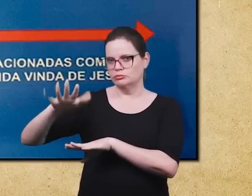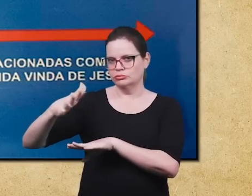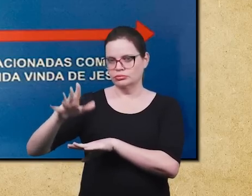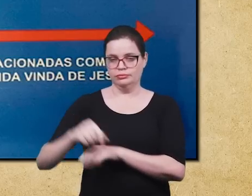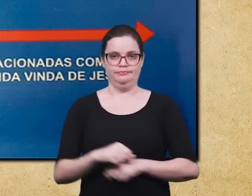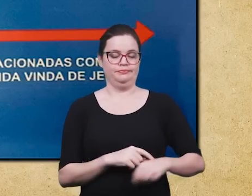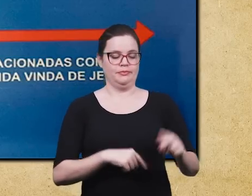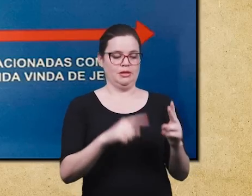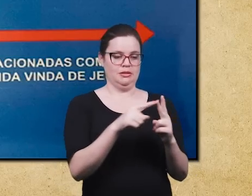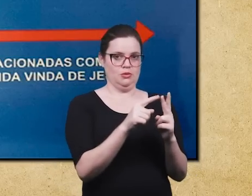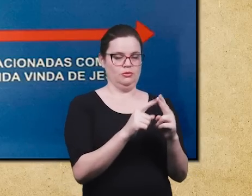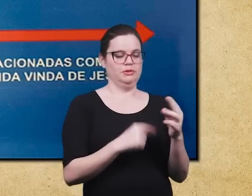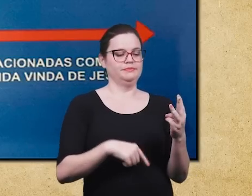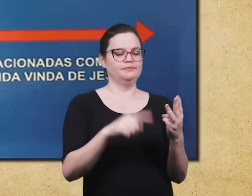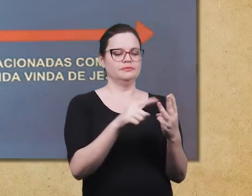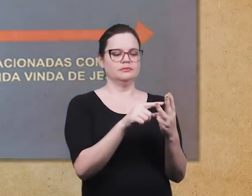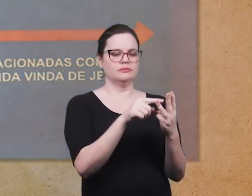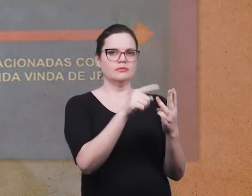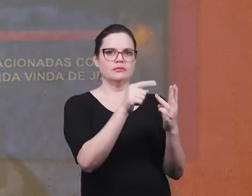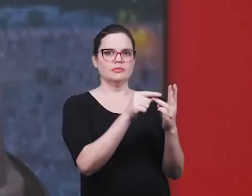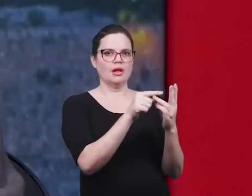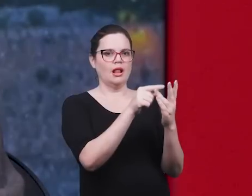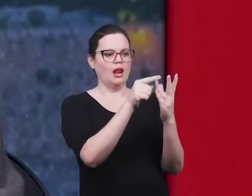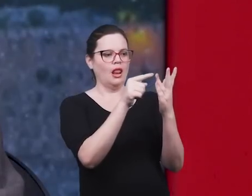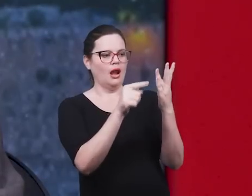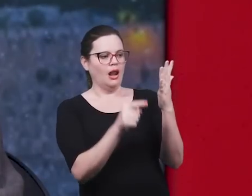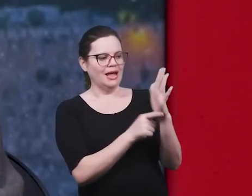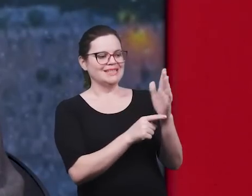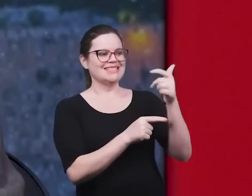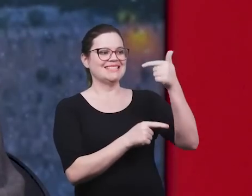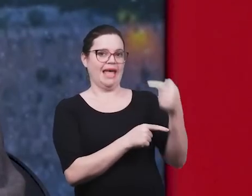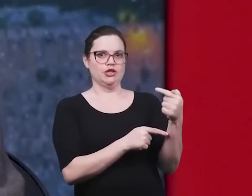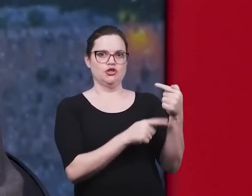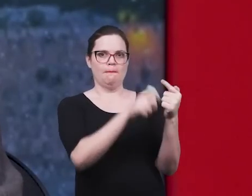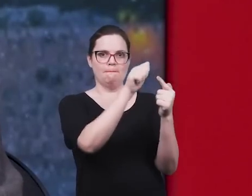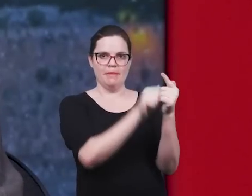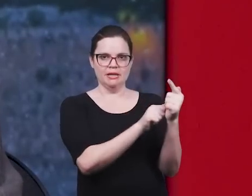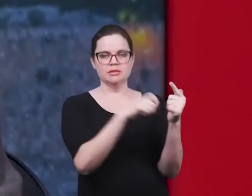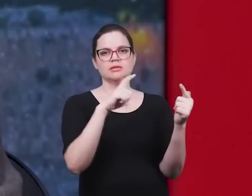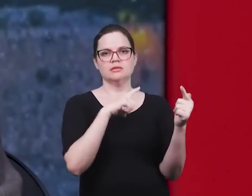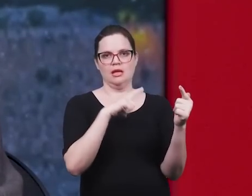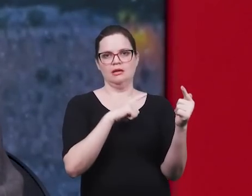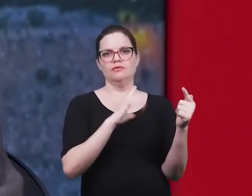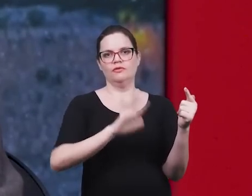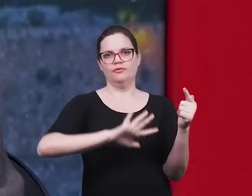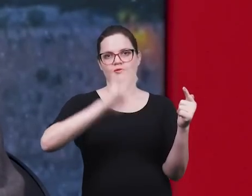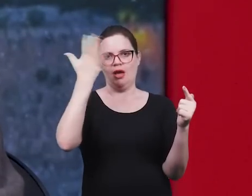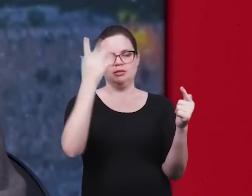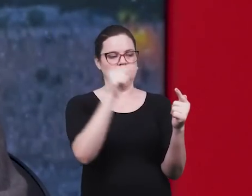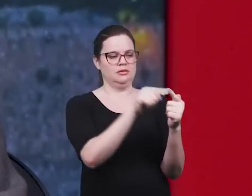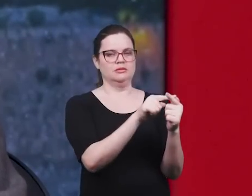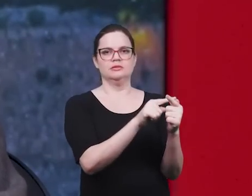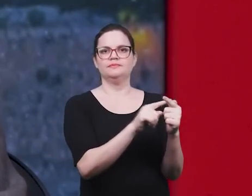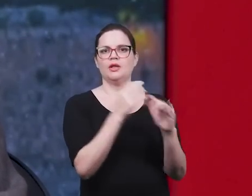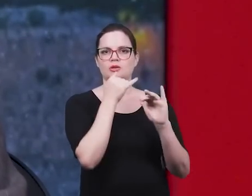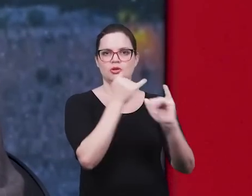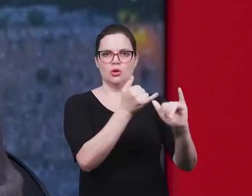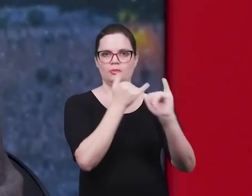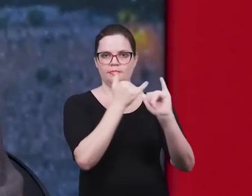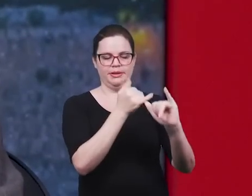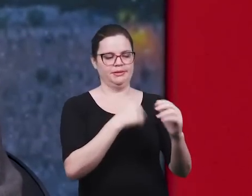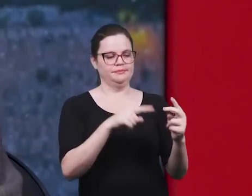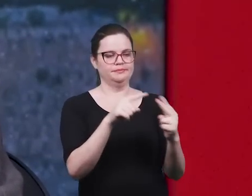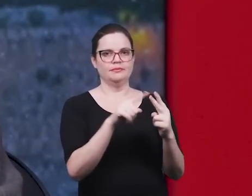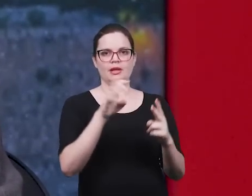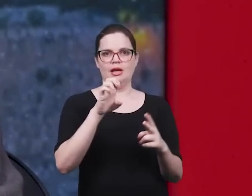últimas 3 festas ocorriam somente no 7º mês. E essas festas eram a festa das trombetas,